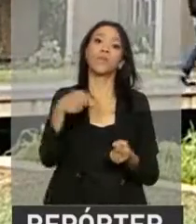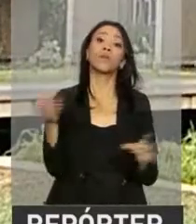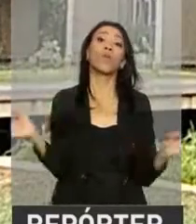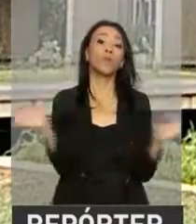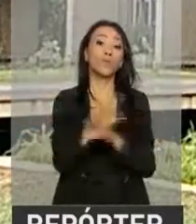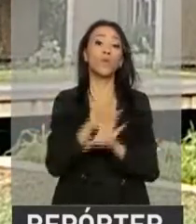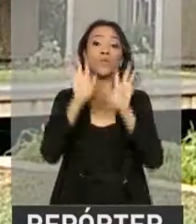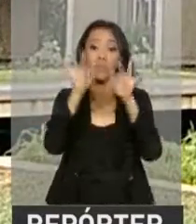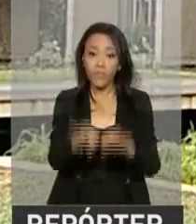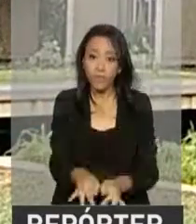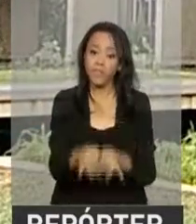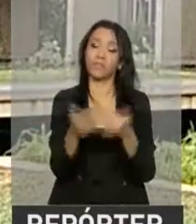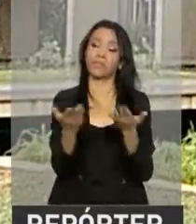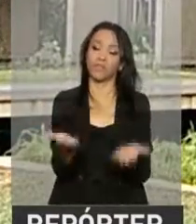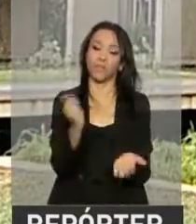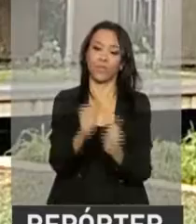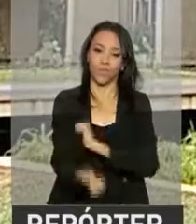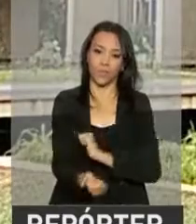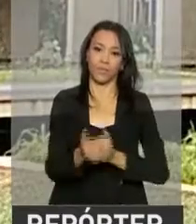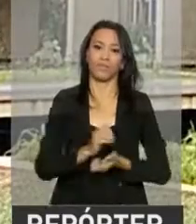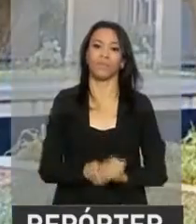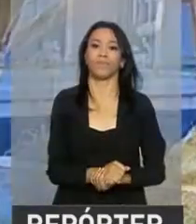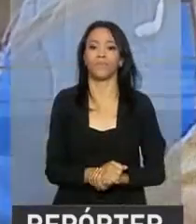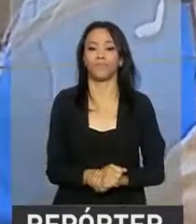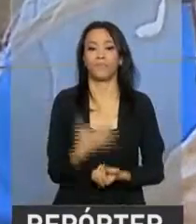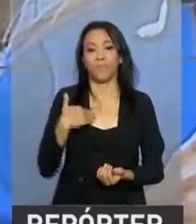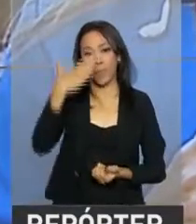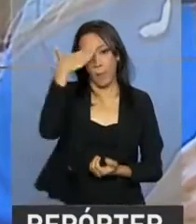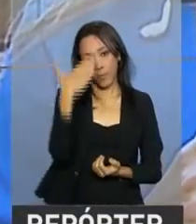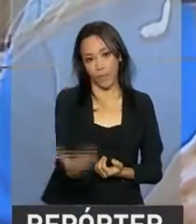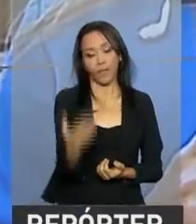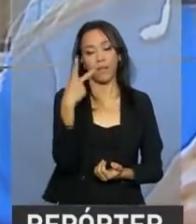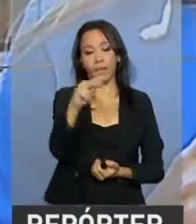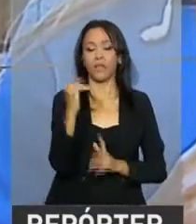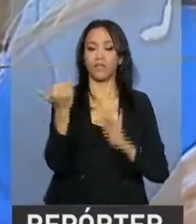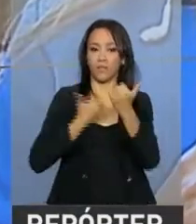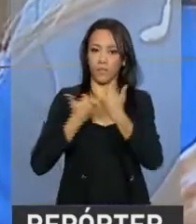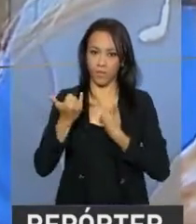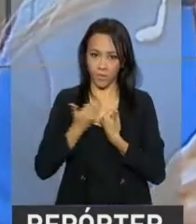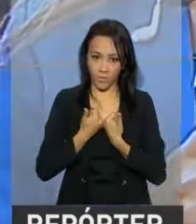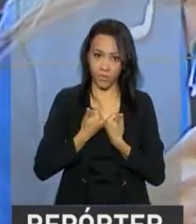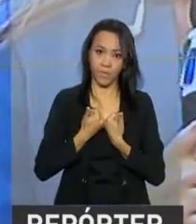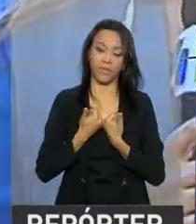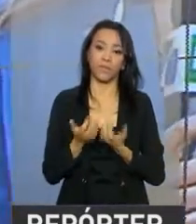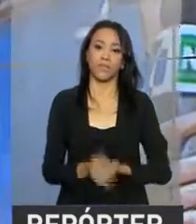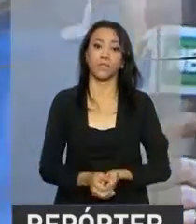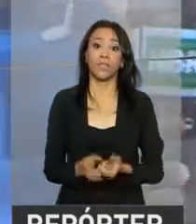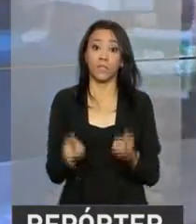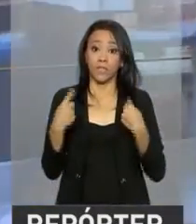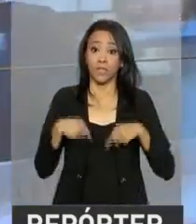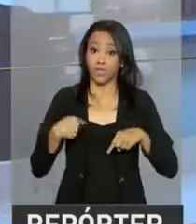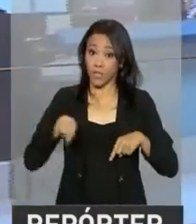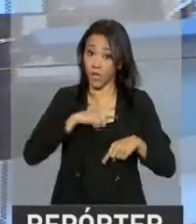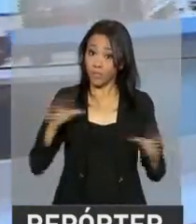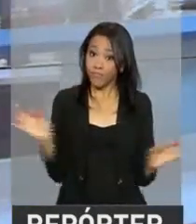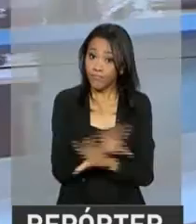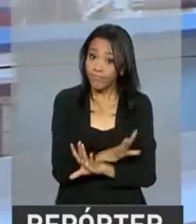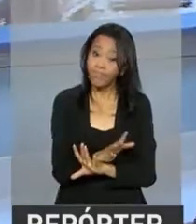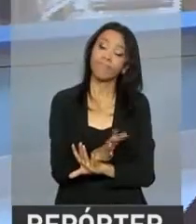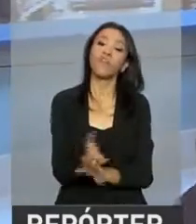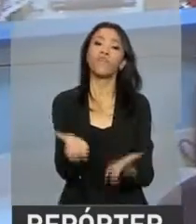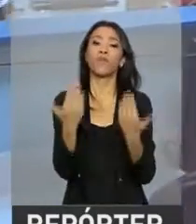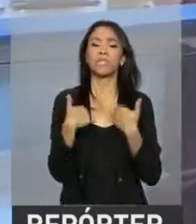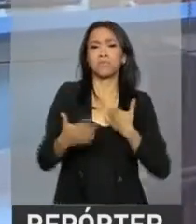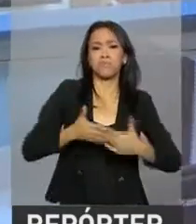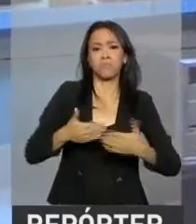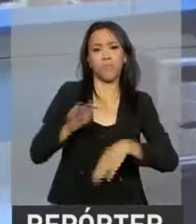após o fim dos eventos esportivos. Renata. Obrigada, Gabriela, pelas suas informações. E nós ficamos por aqui, podemos voltar a